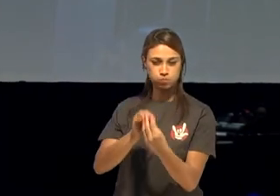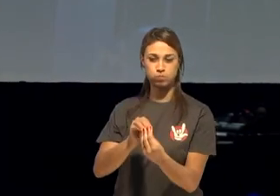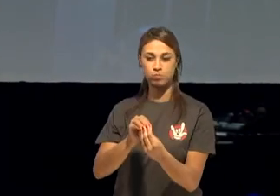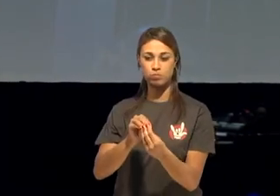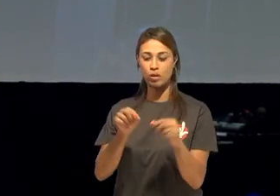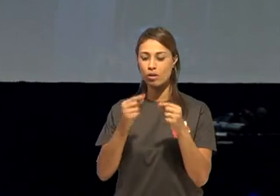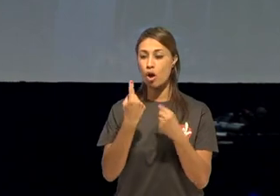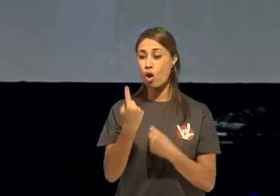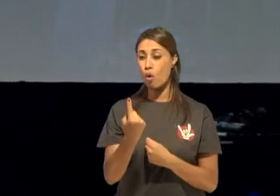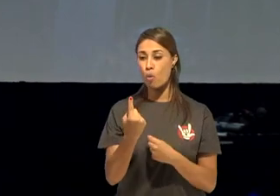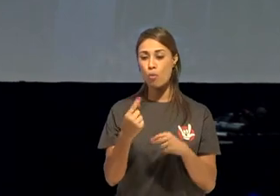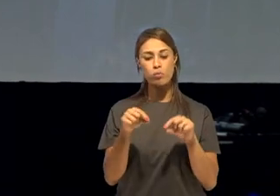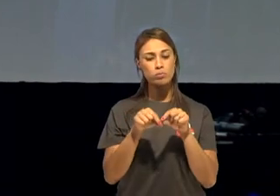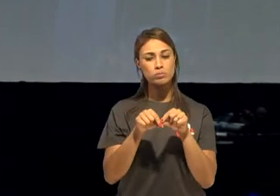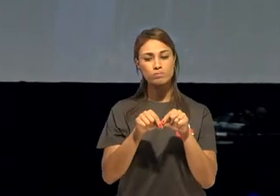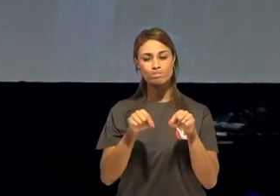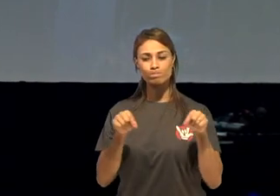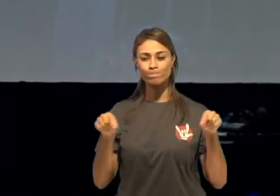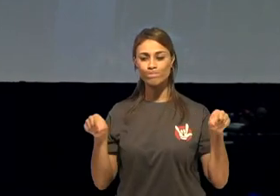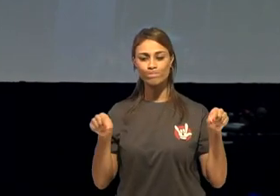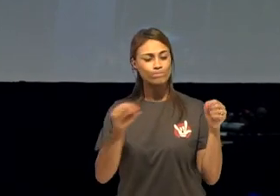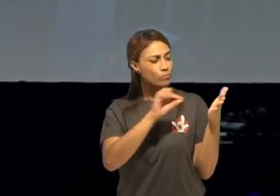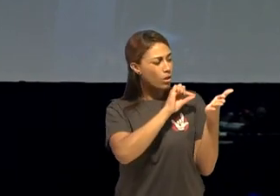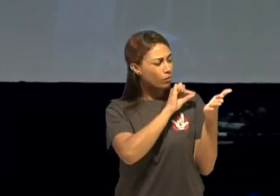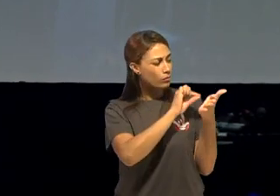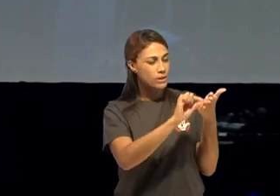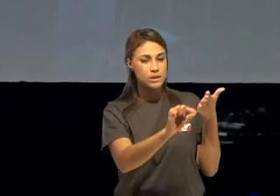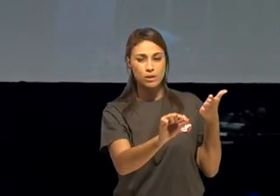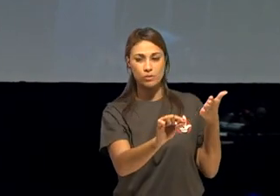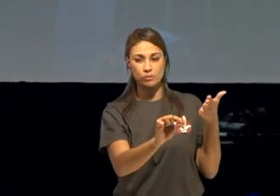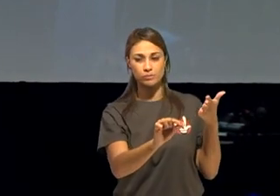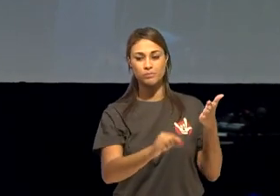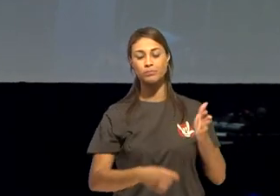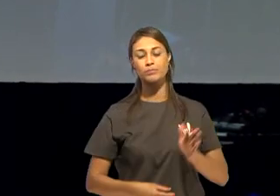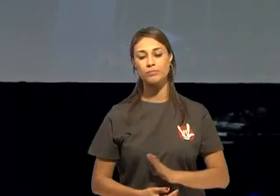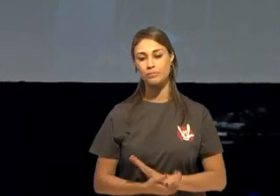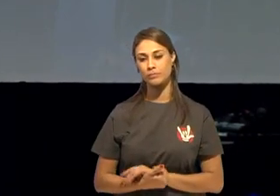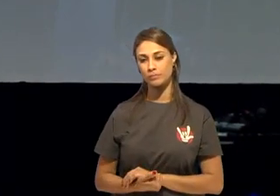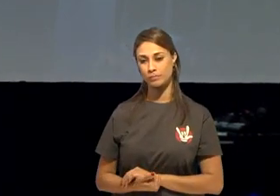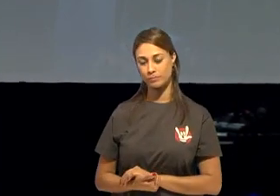1 Tessalonicenses capítulo 2, versículo